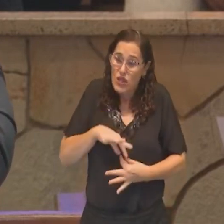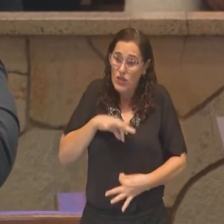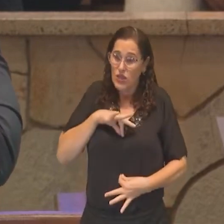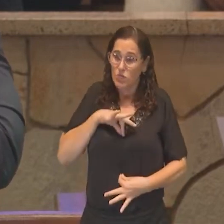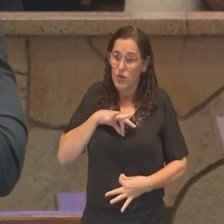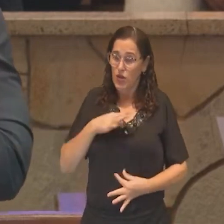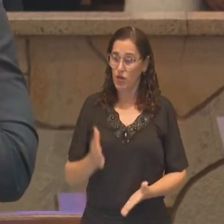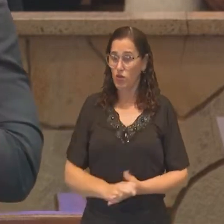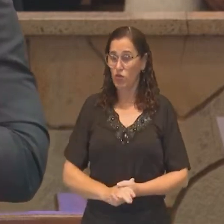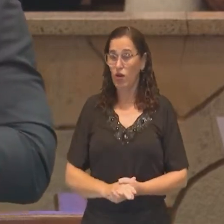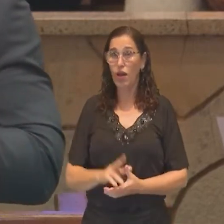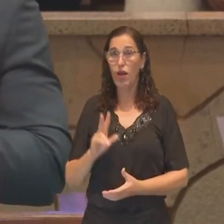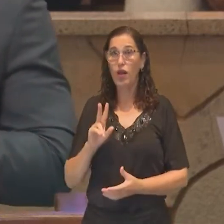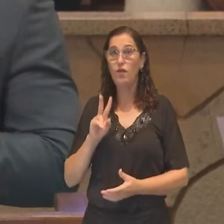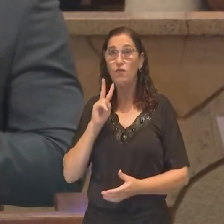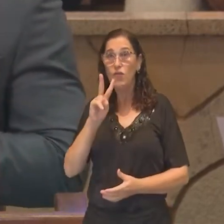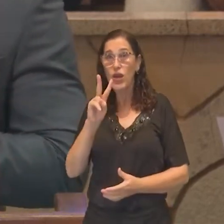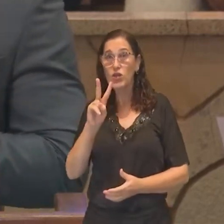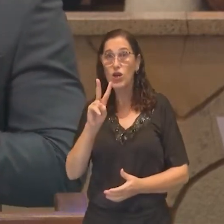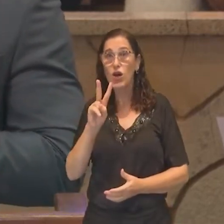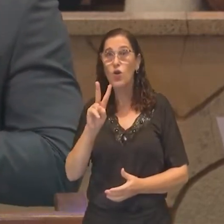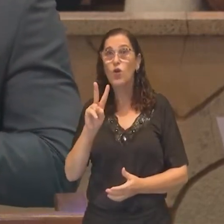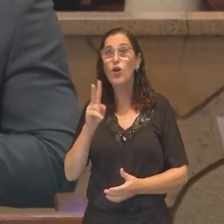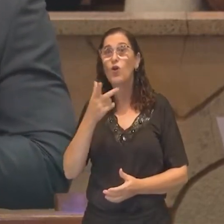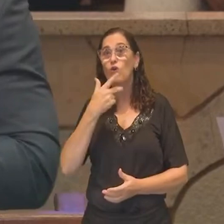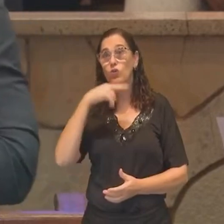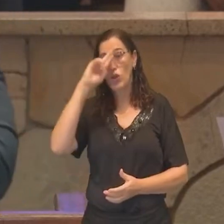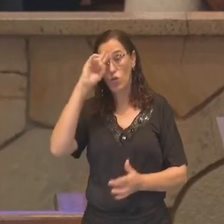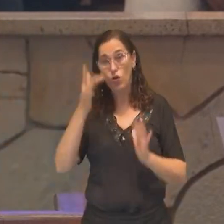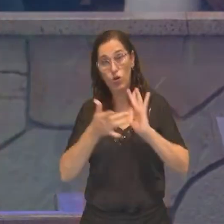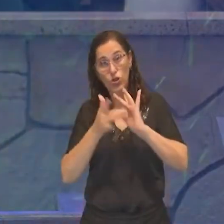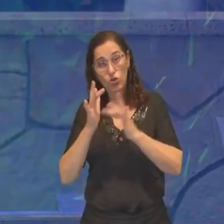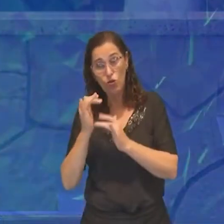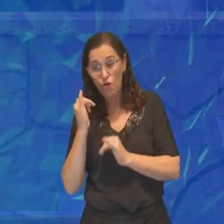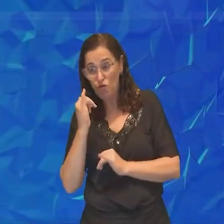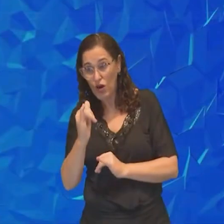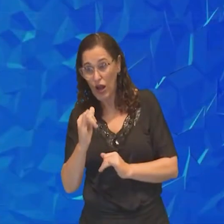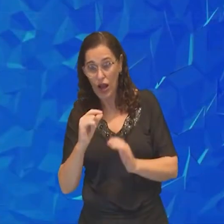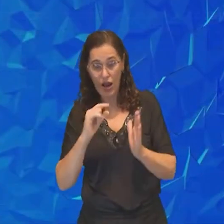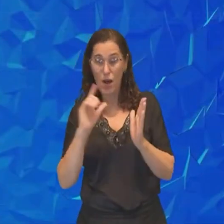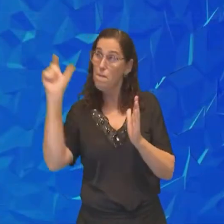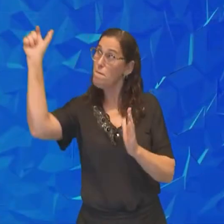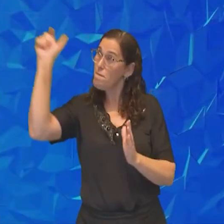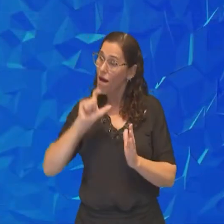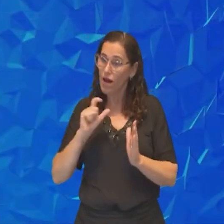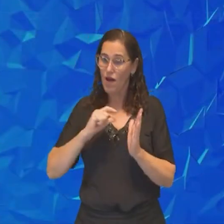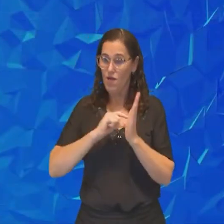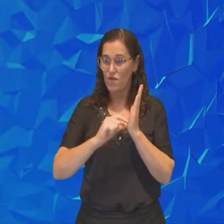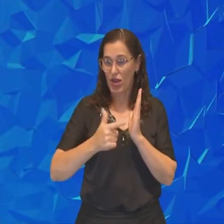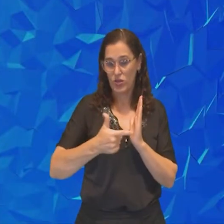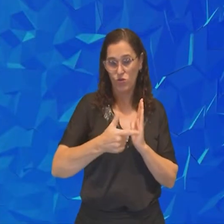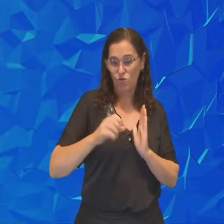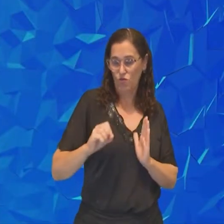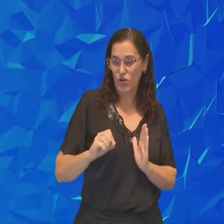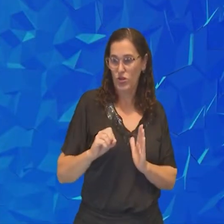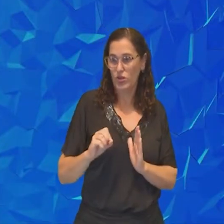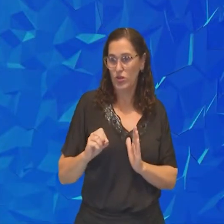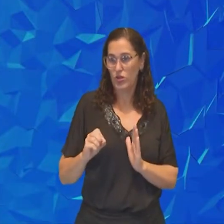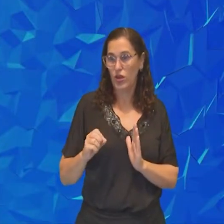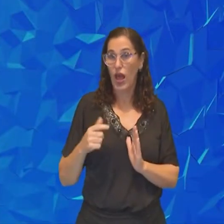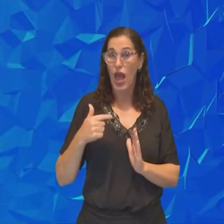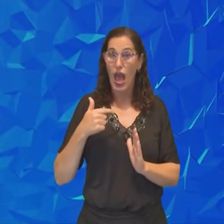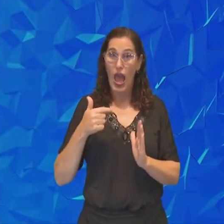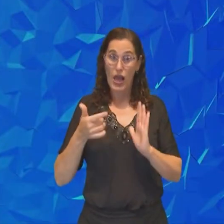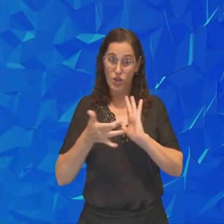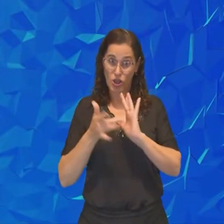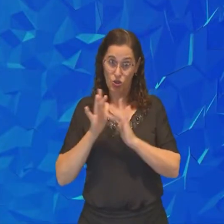espiritual, e olha o que o Senhor Jesus nos diz aqui na palavra, no verso 20: eis que estou